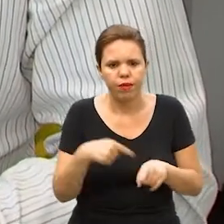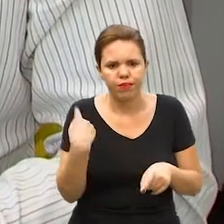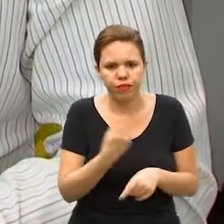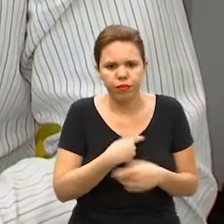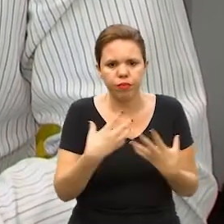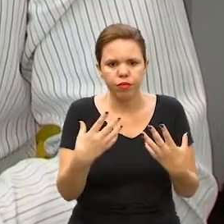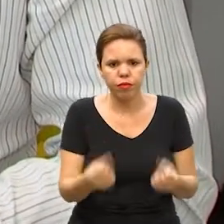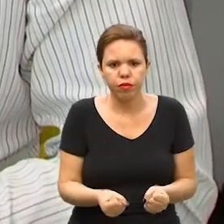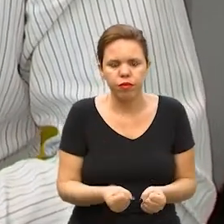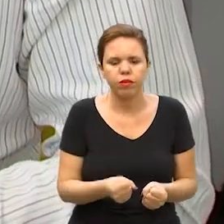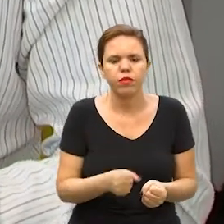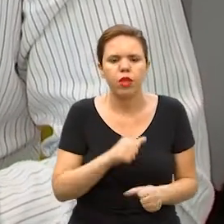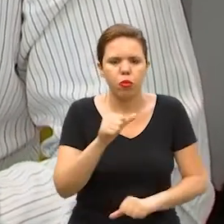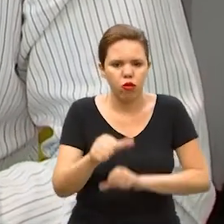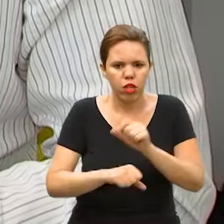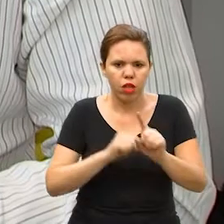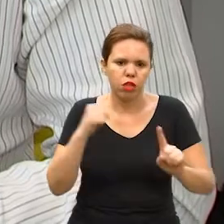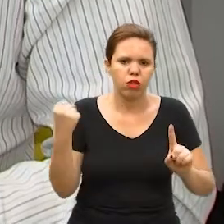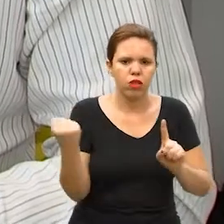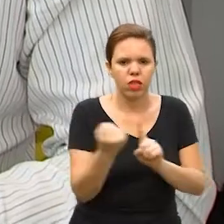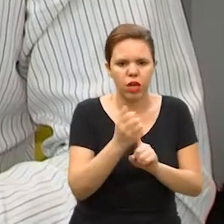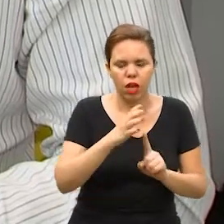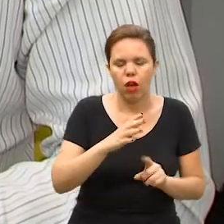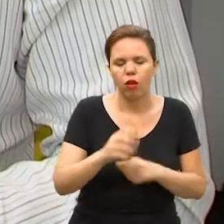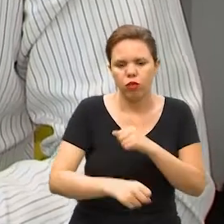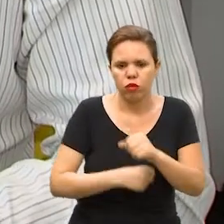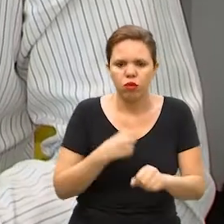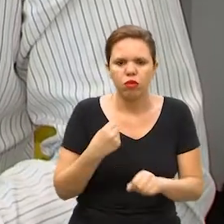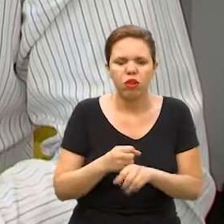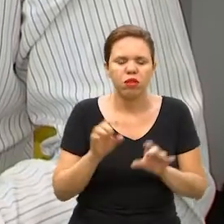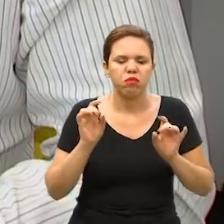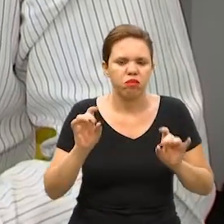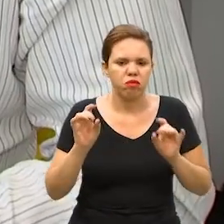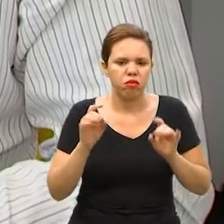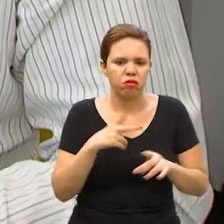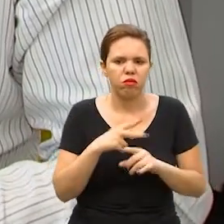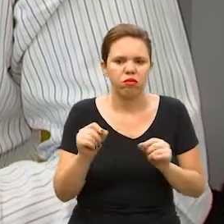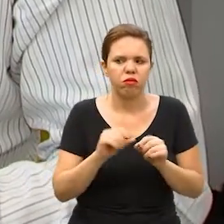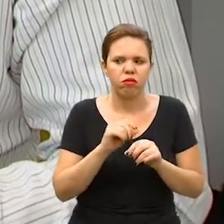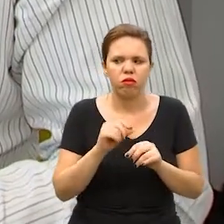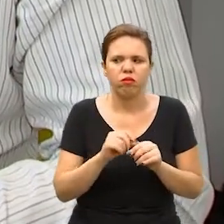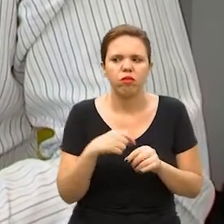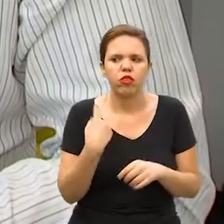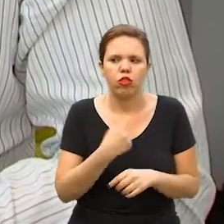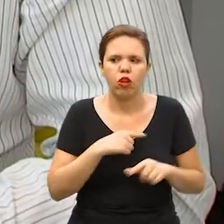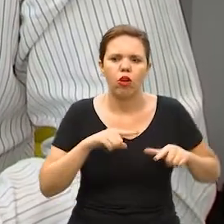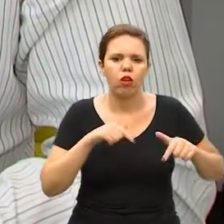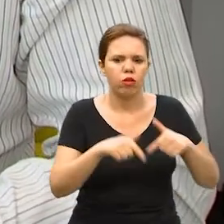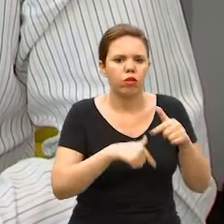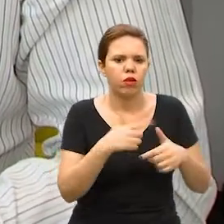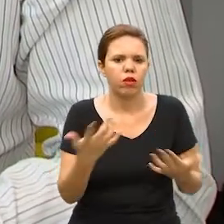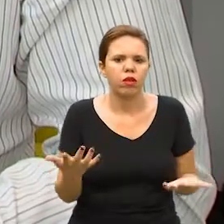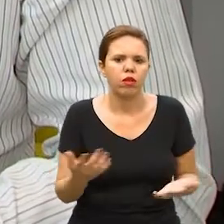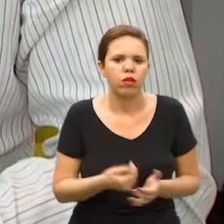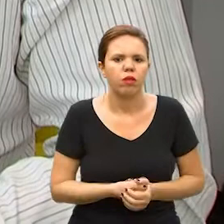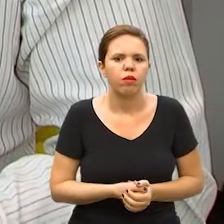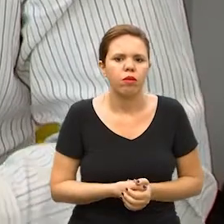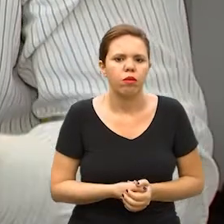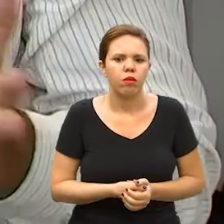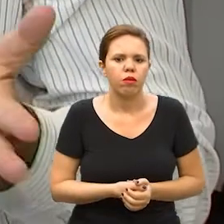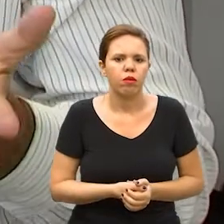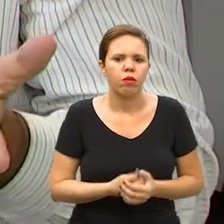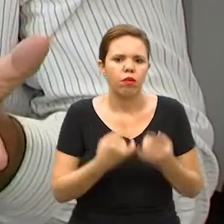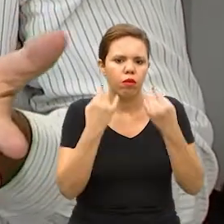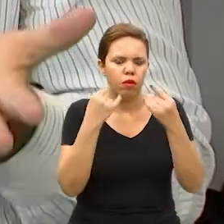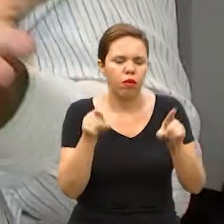como empresa de impacto social do ano. Pois a atuação nossa vem muito com a intenção